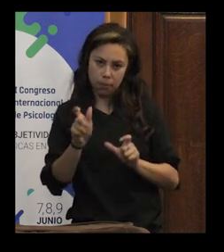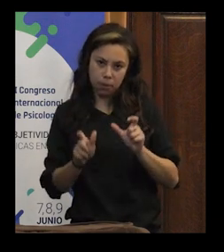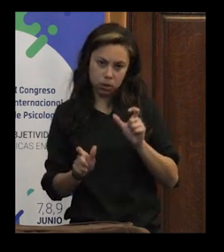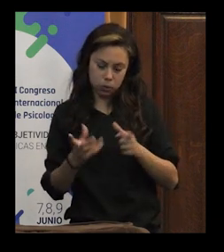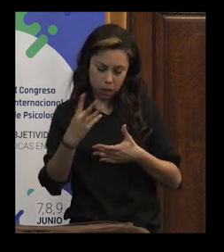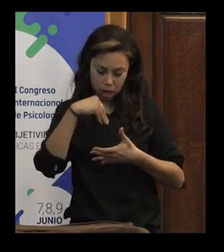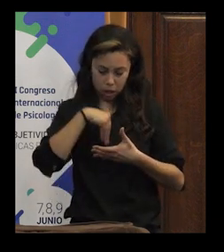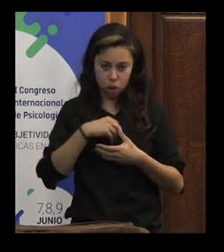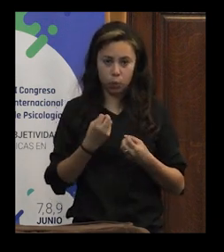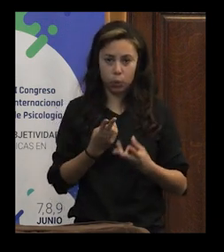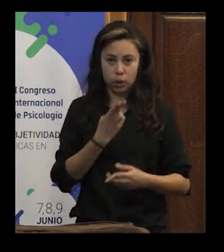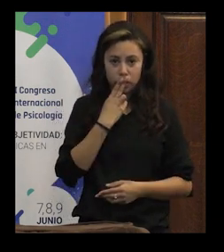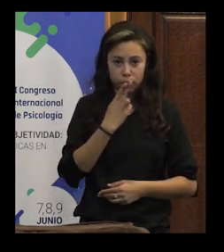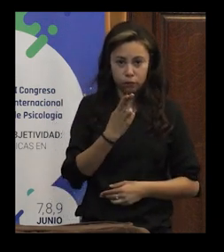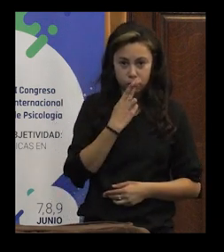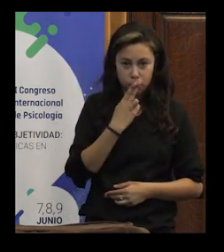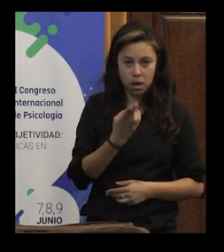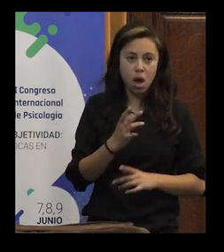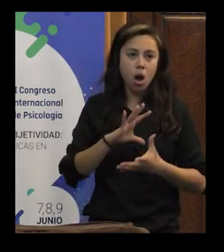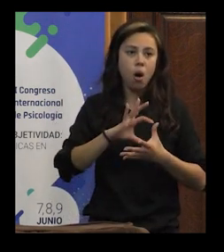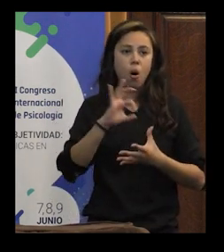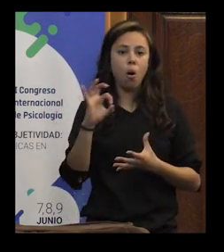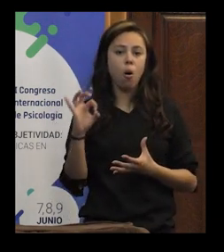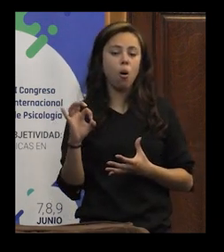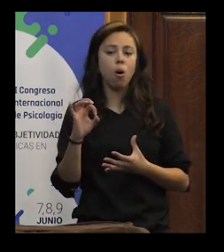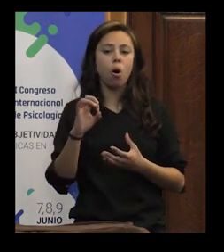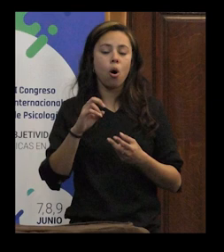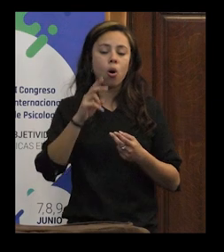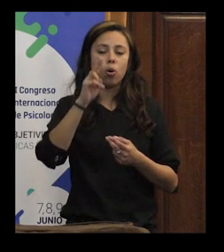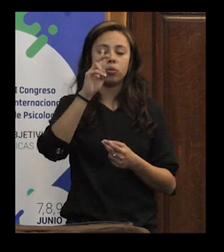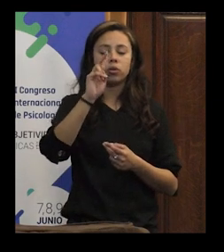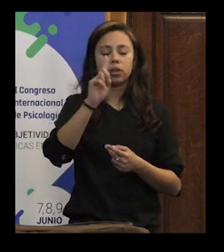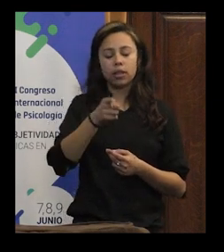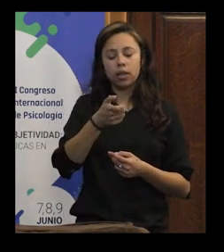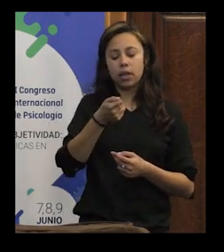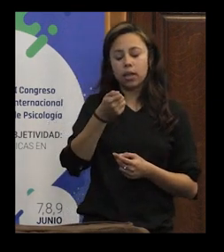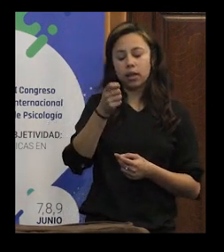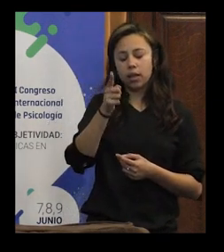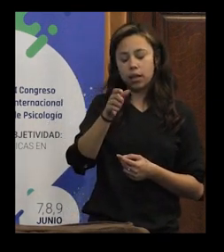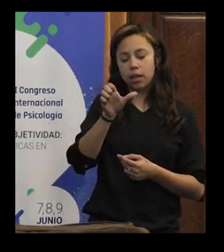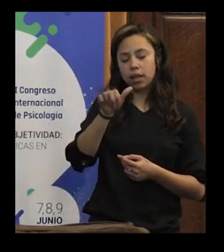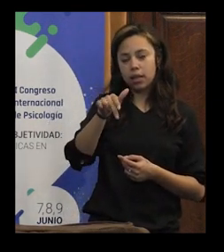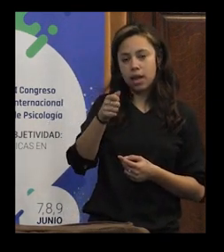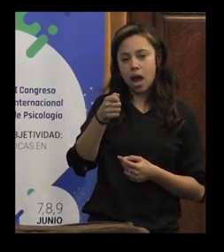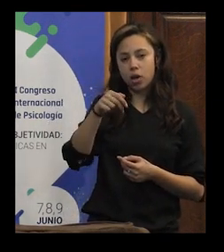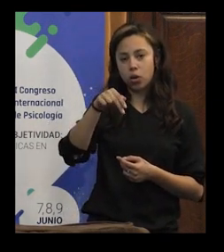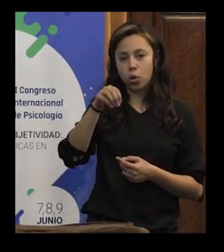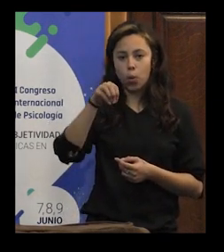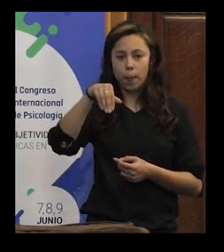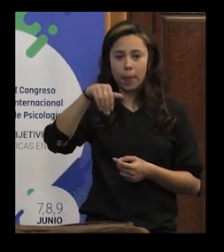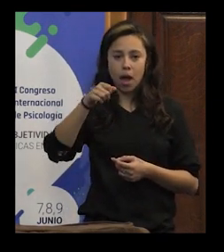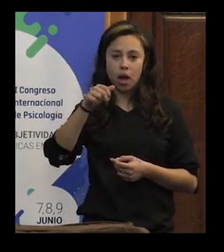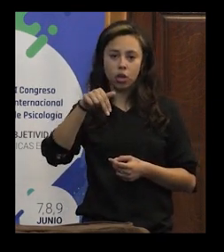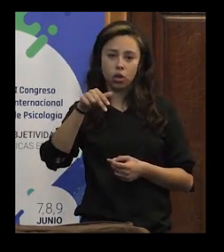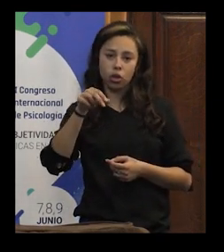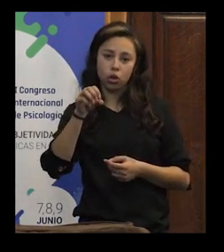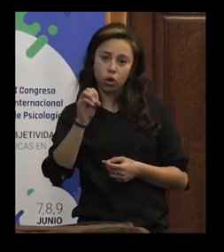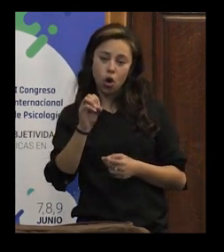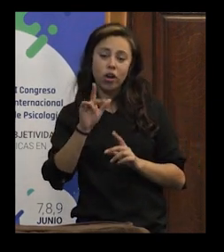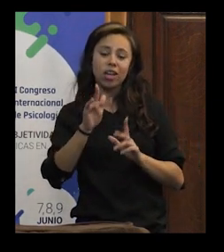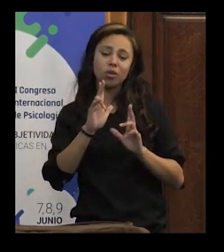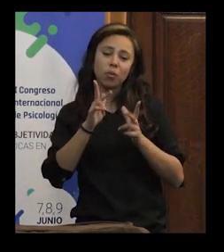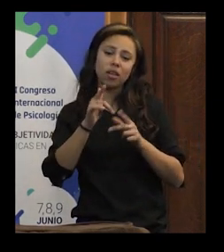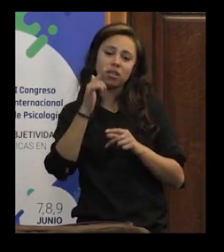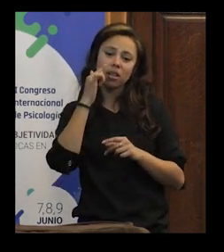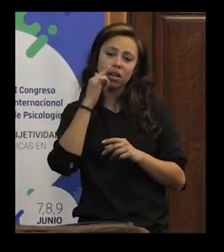su cuerpo, un gen anómalo que puede causar enfermedad, presente o futura,